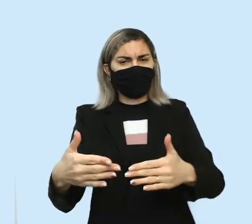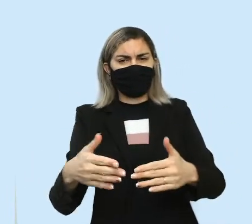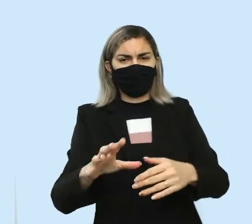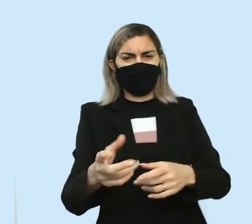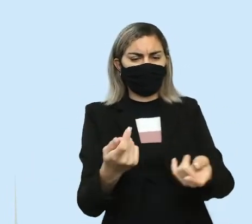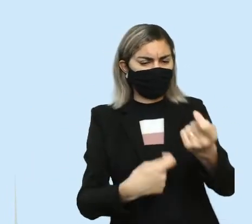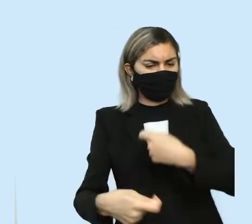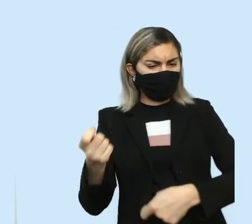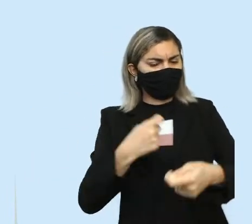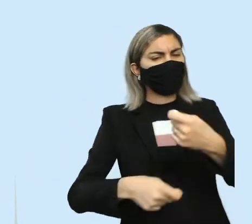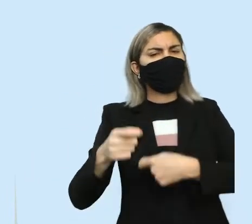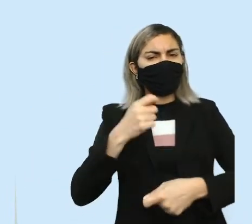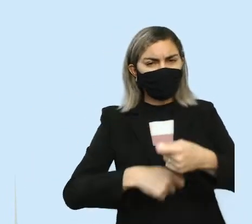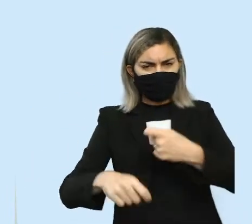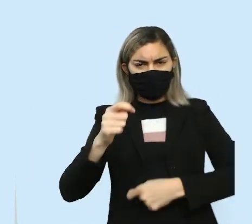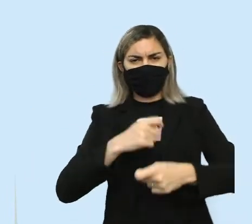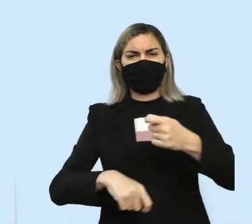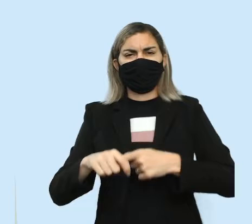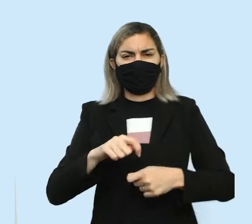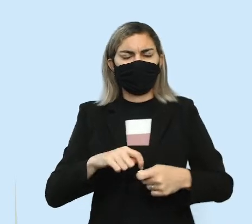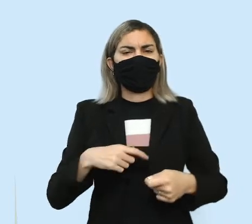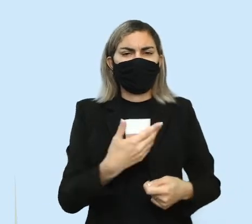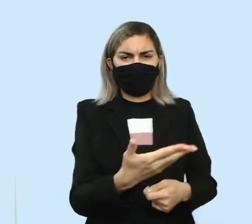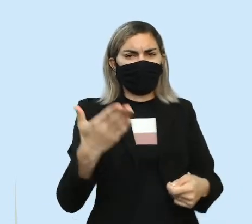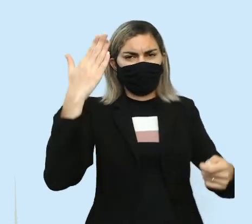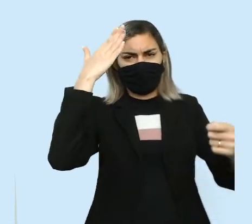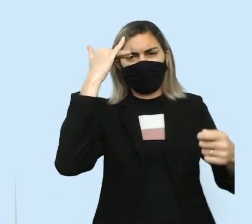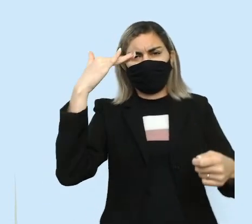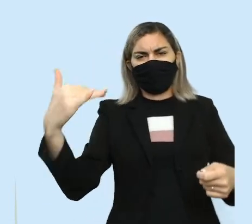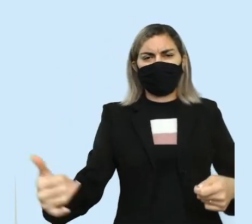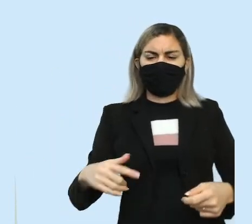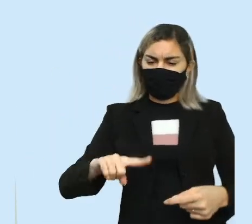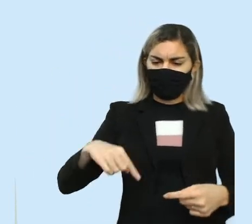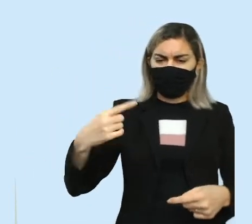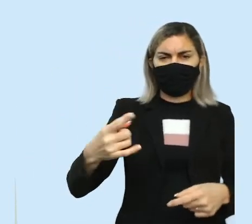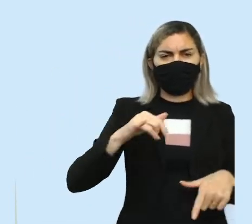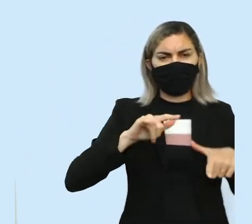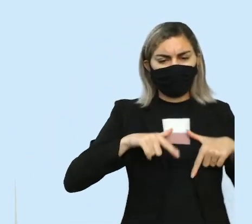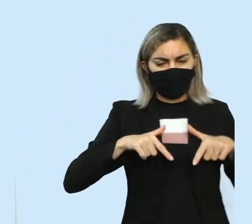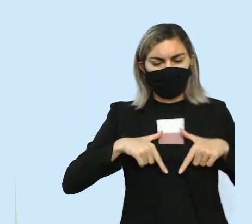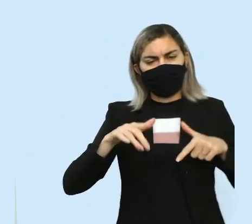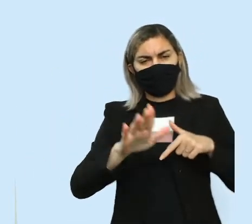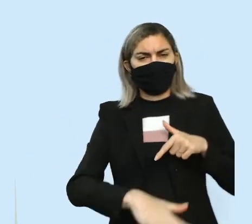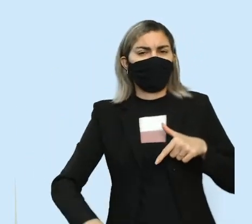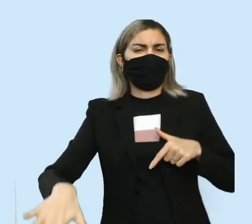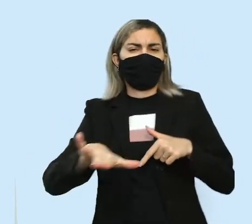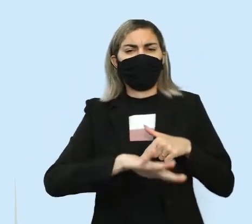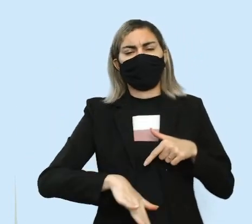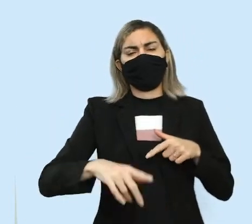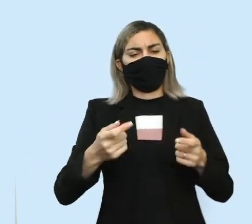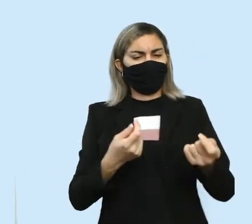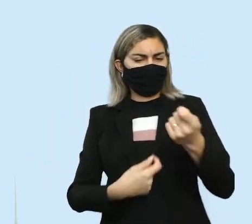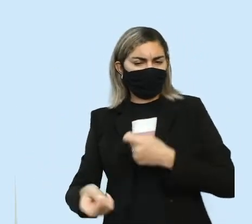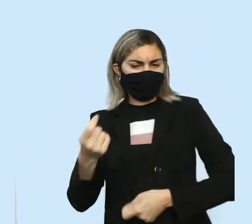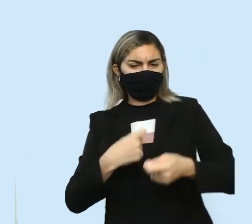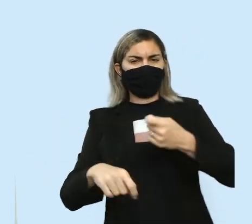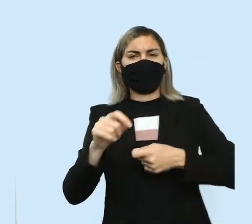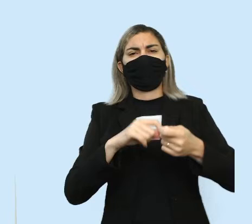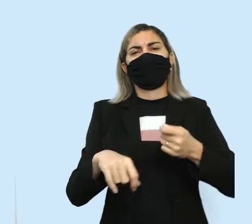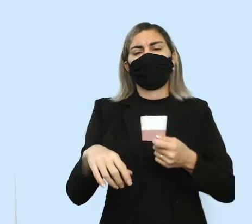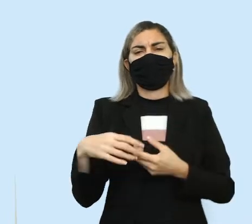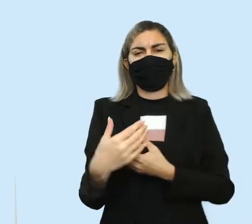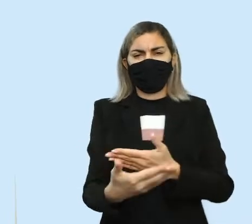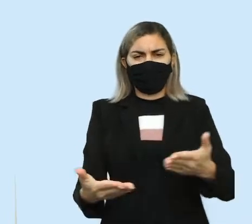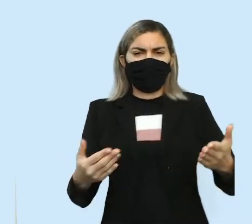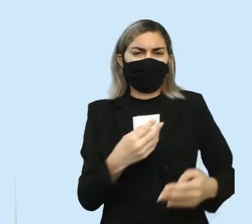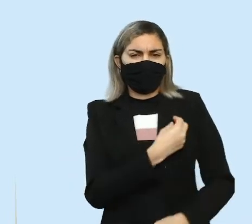lado comercial que são tão famosos, né, pelos hebreus, mais tarde judeus aqui chamados. Esse lado comercial será desenvolvido como uma forma